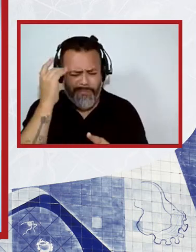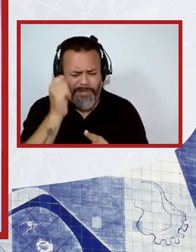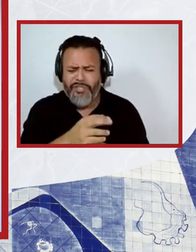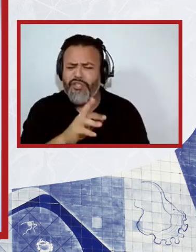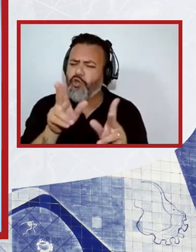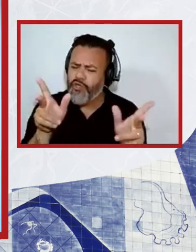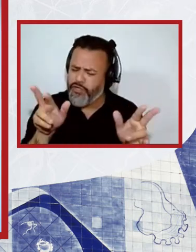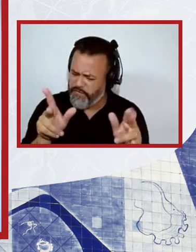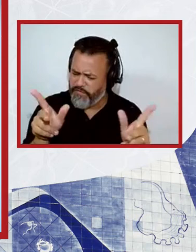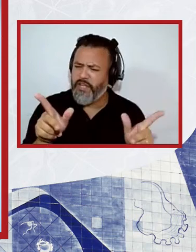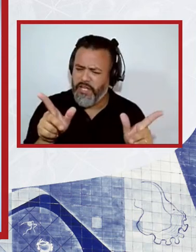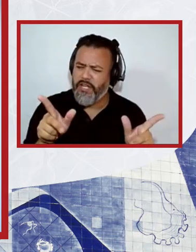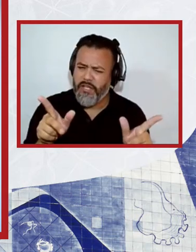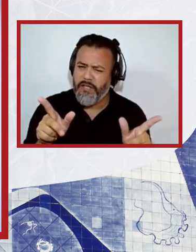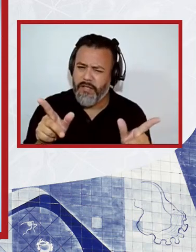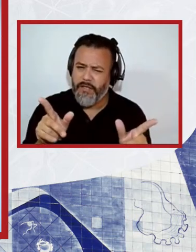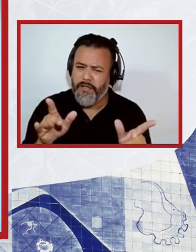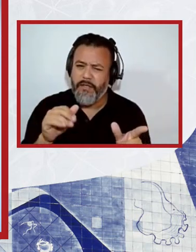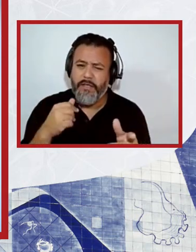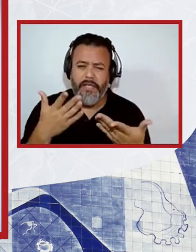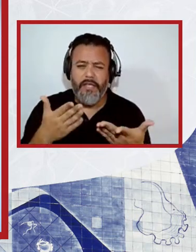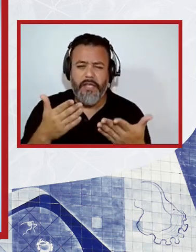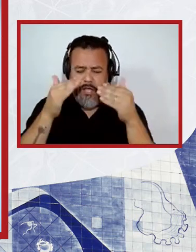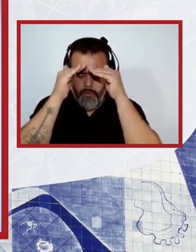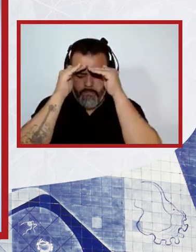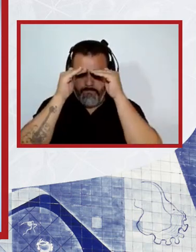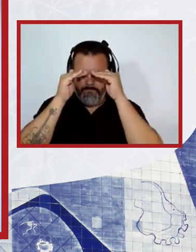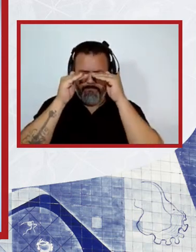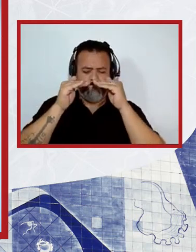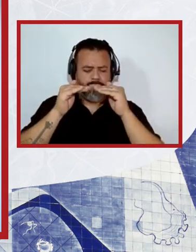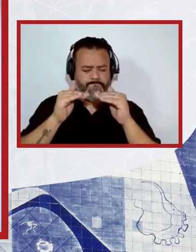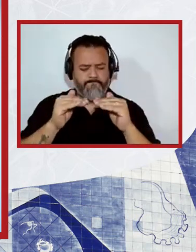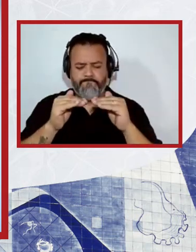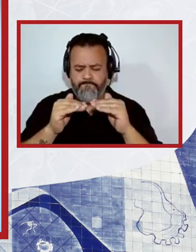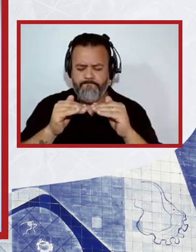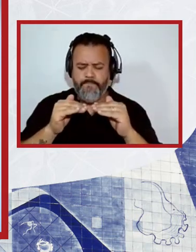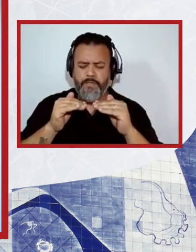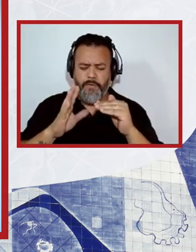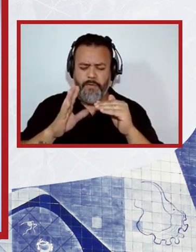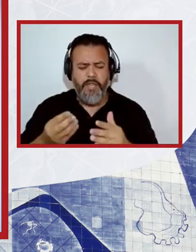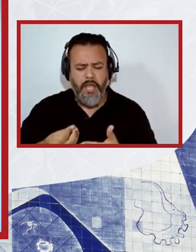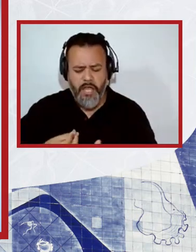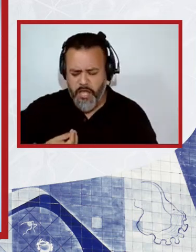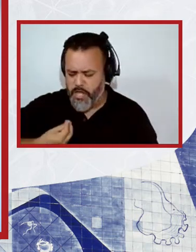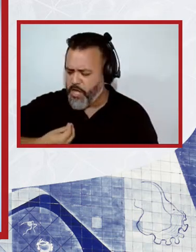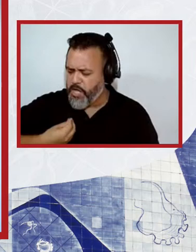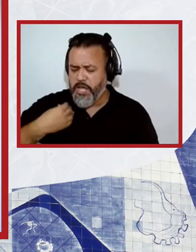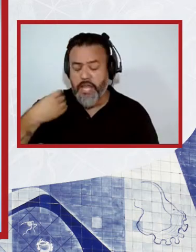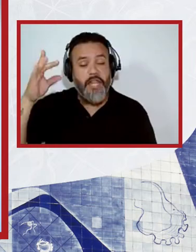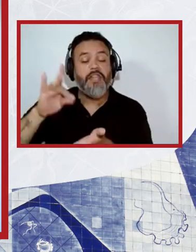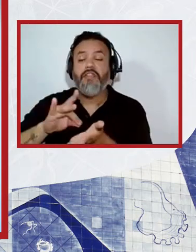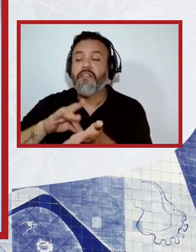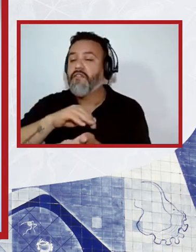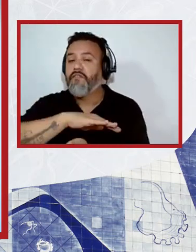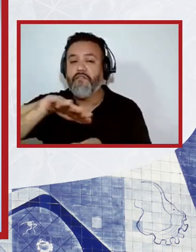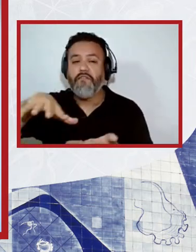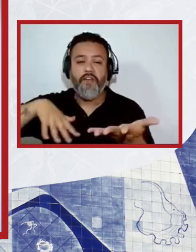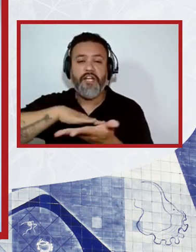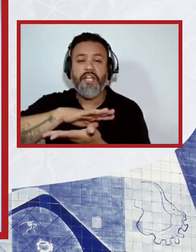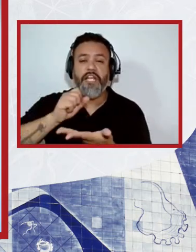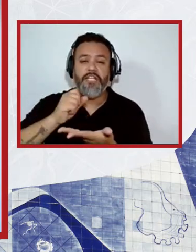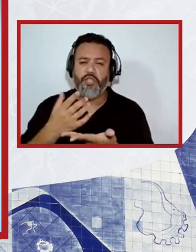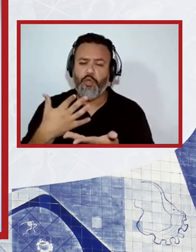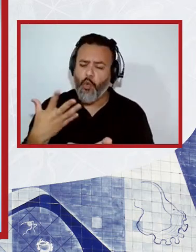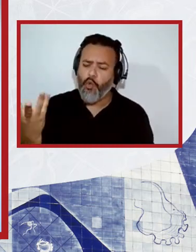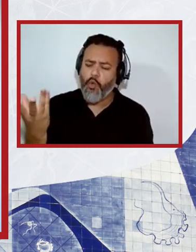vivência, e eu procurei respeitar essas vivências, essas realidades, procurei